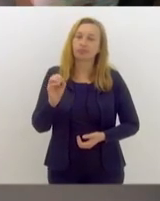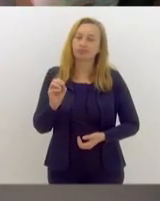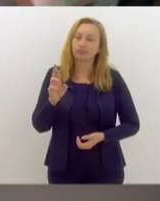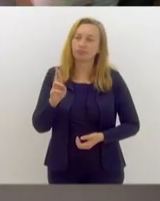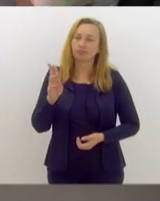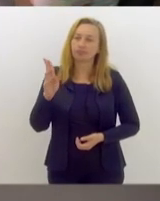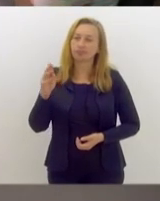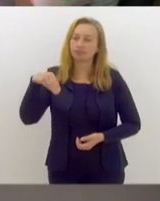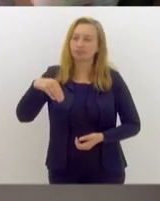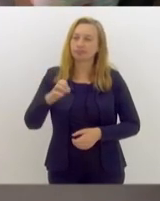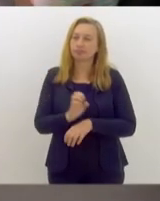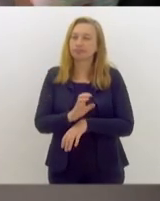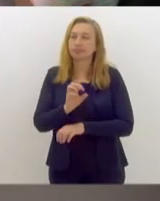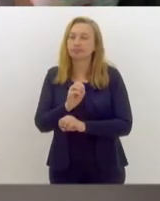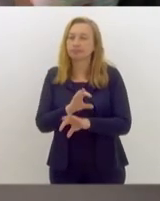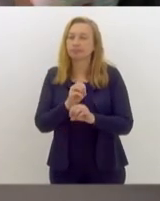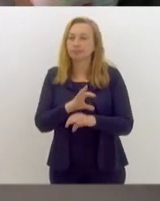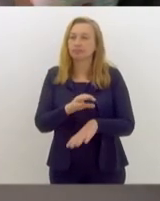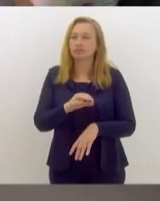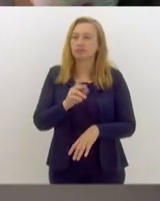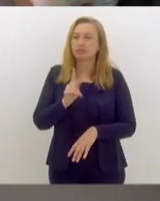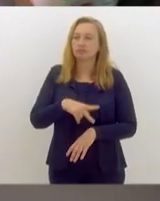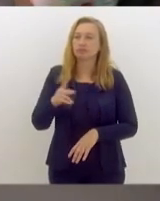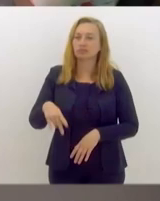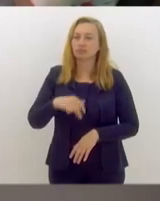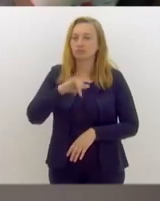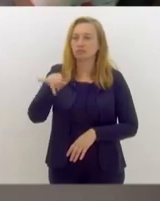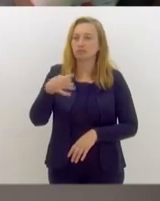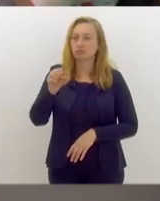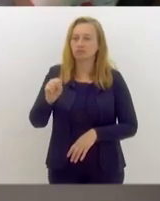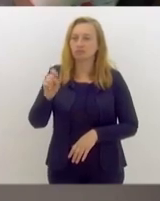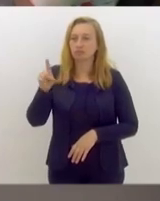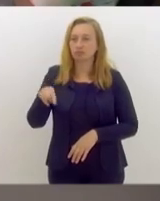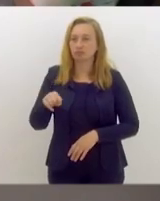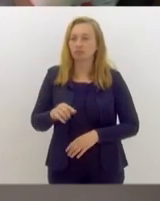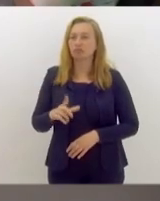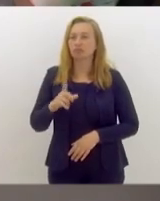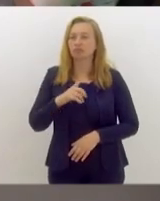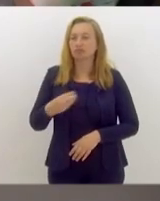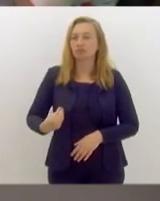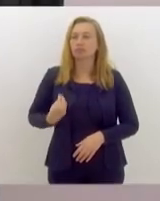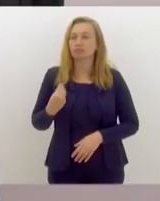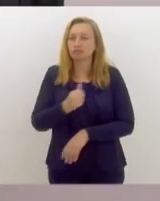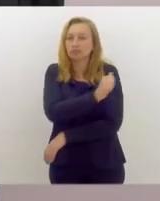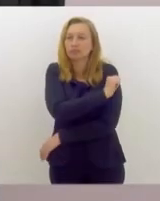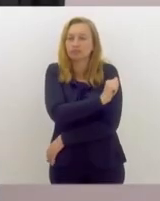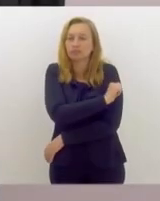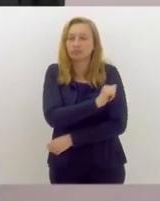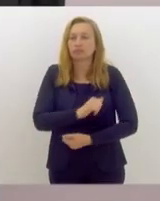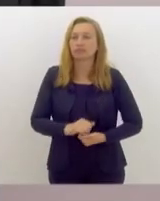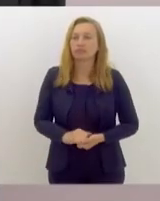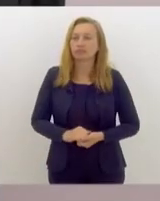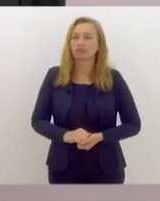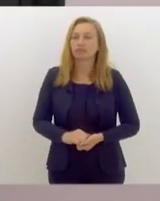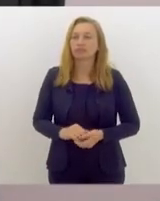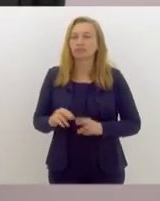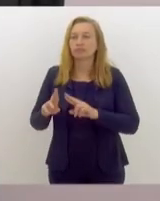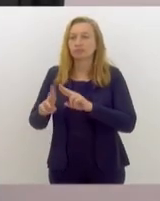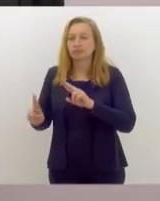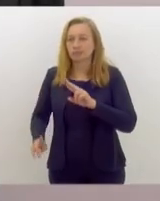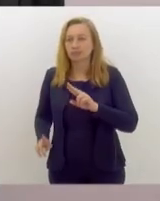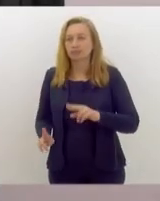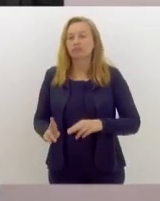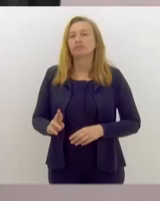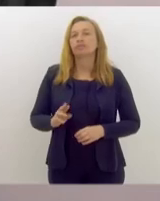o professor José Carlos Madureira. E registro aqui que temos conosco a presença de estudantes da UERJ, da